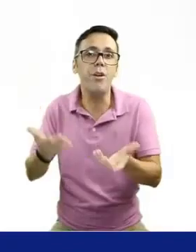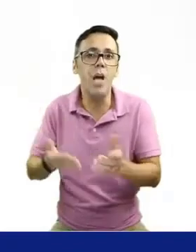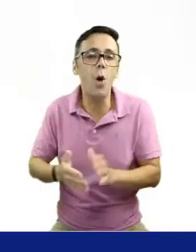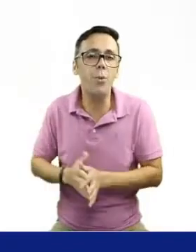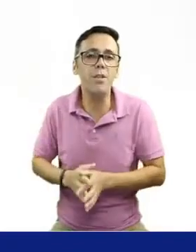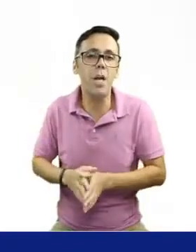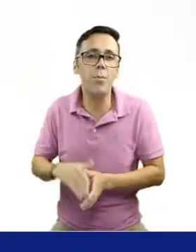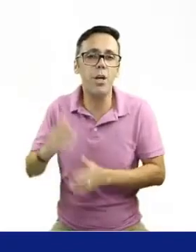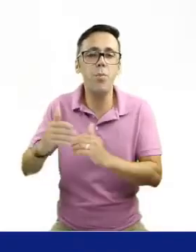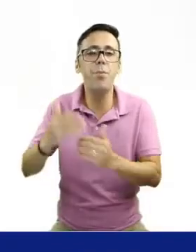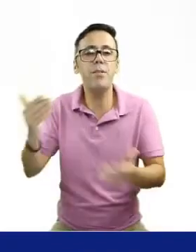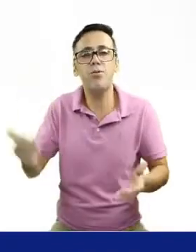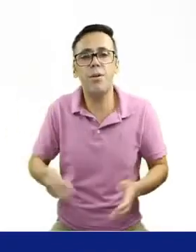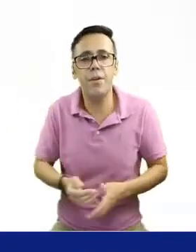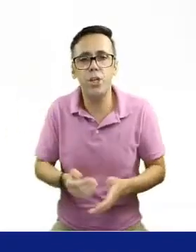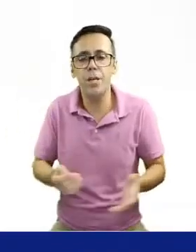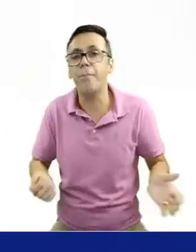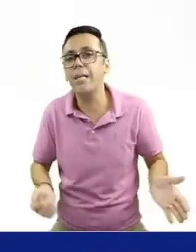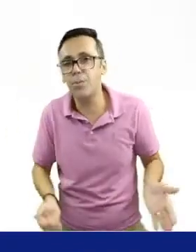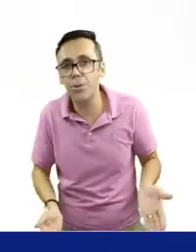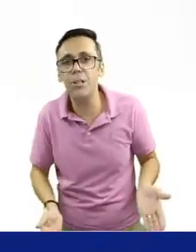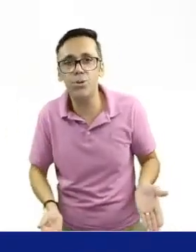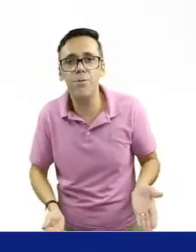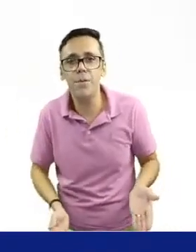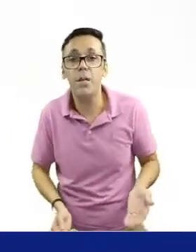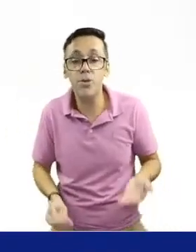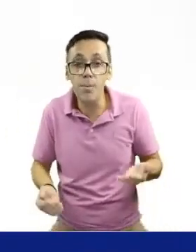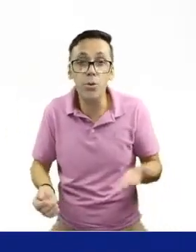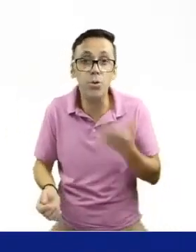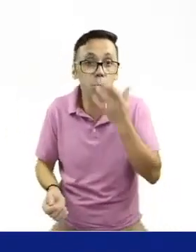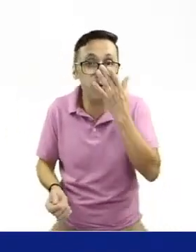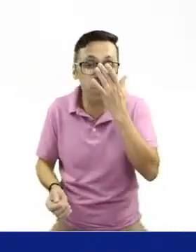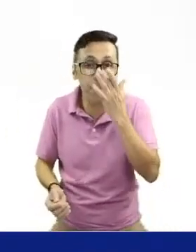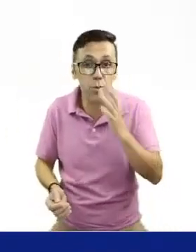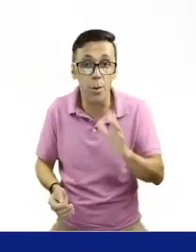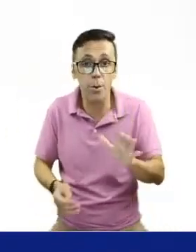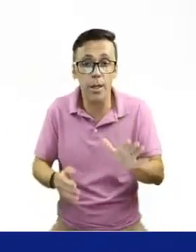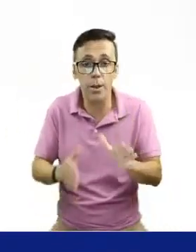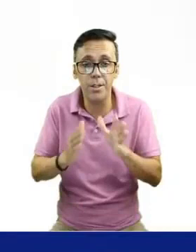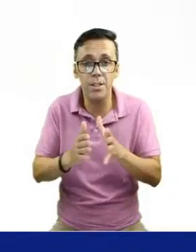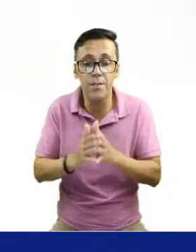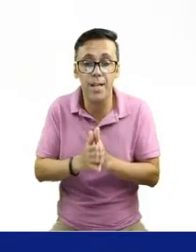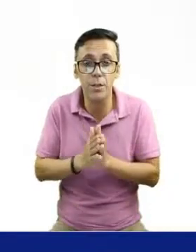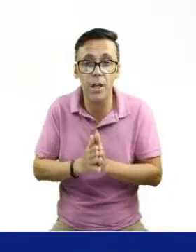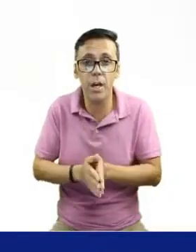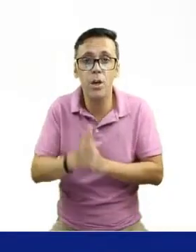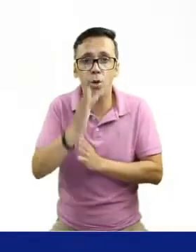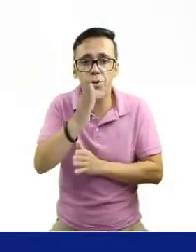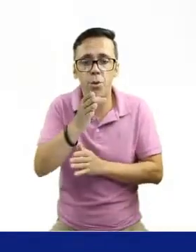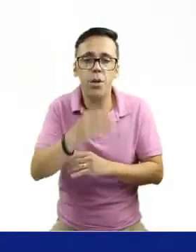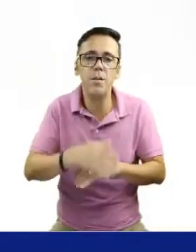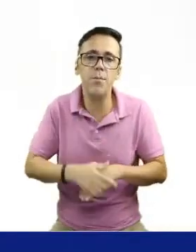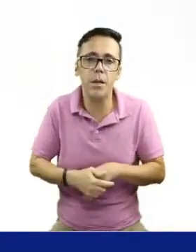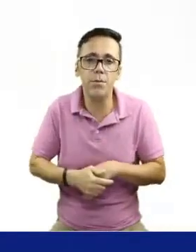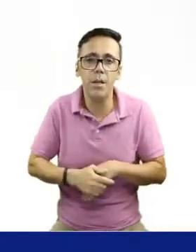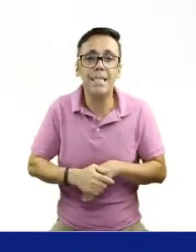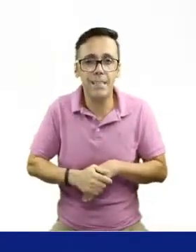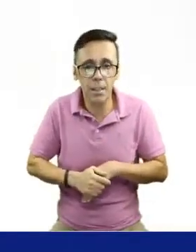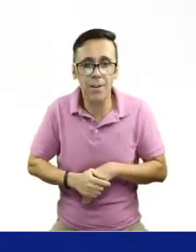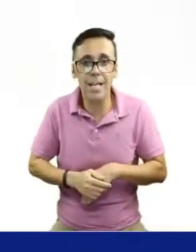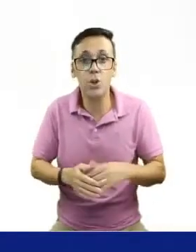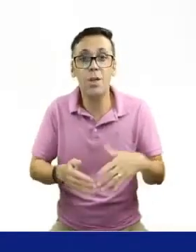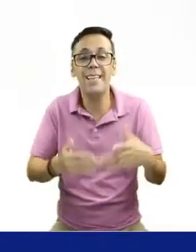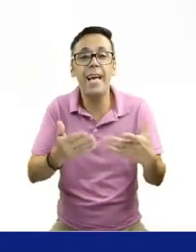experiência profissional por exemplo aí eu passo na sua frente apenas por isso isso é muito junto né pessoal porque aqui está sendo avaliado o que seu conhecimento